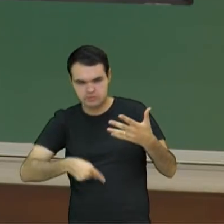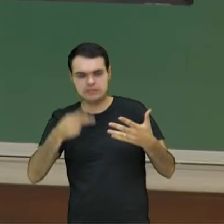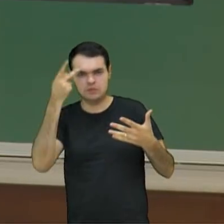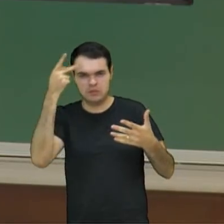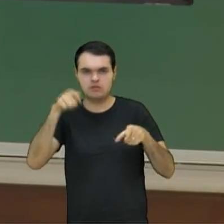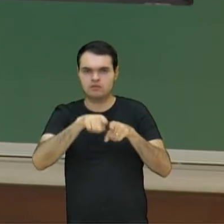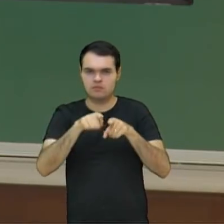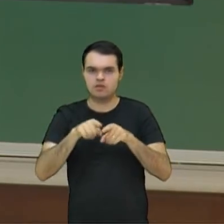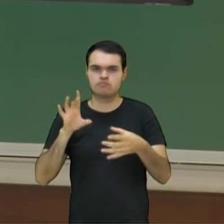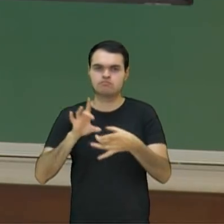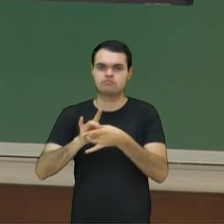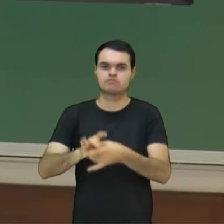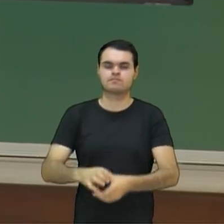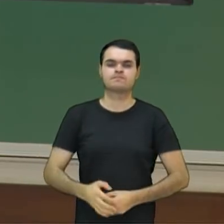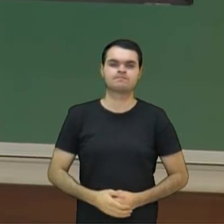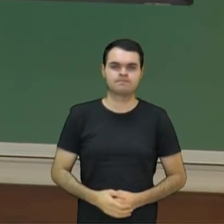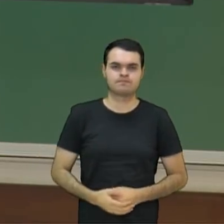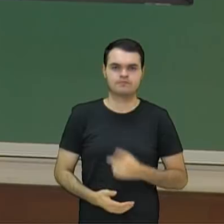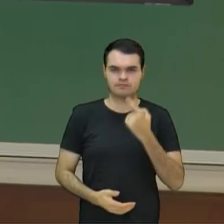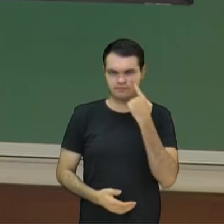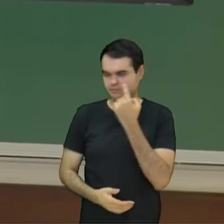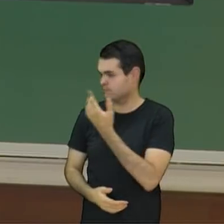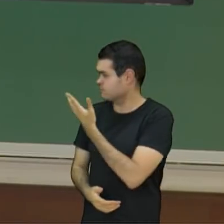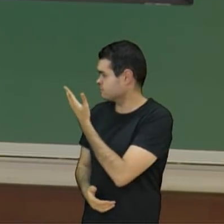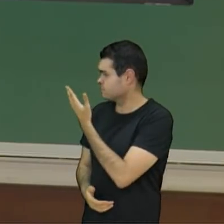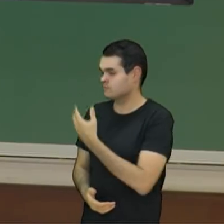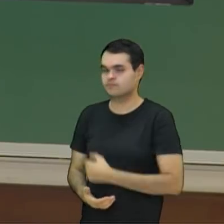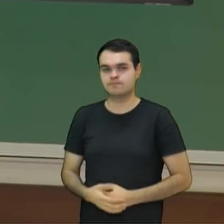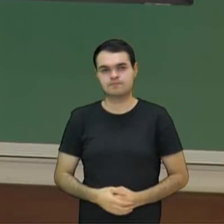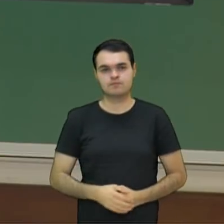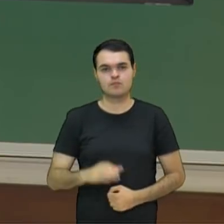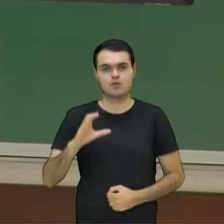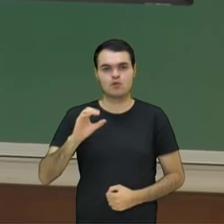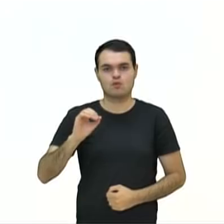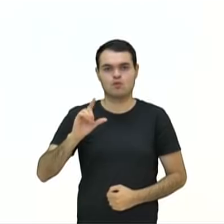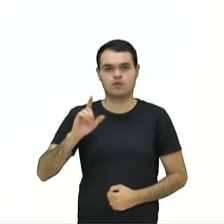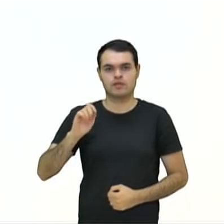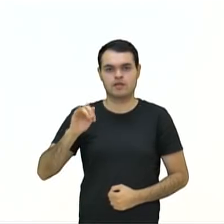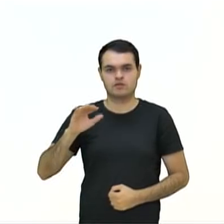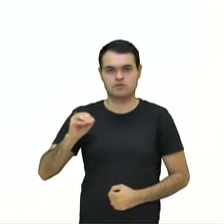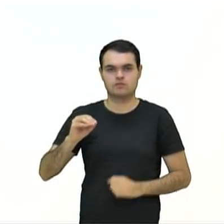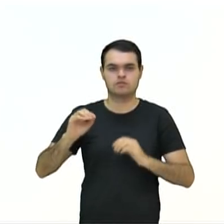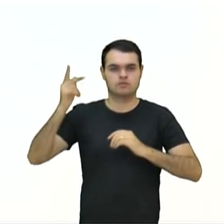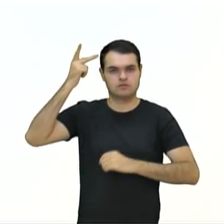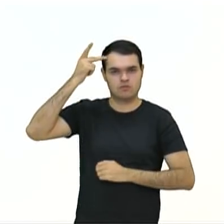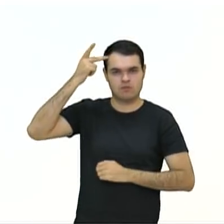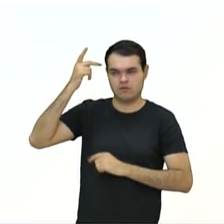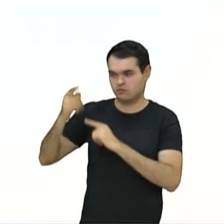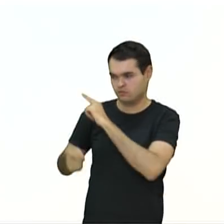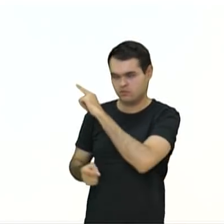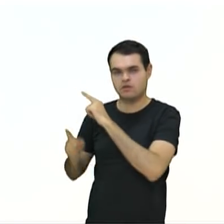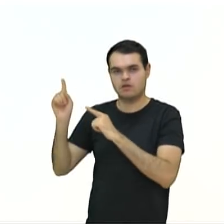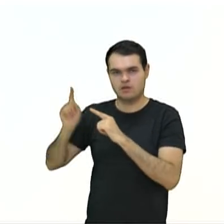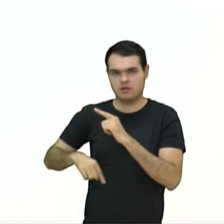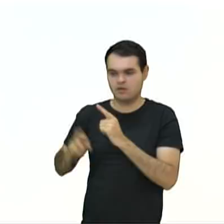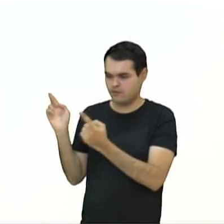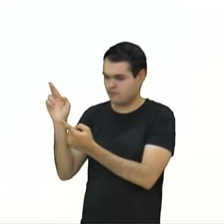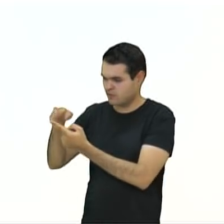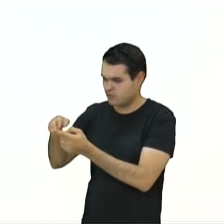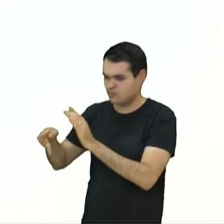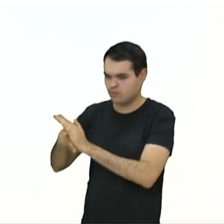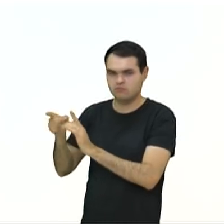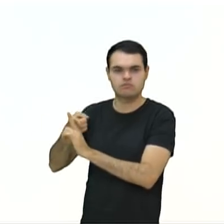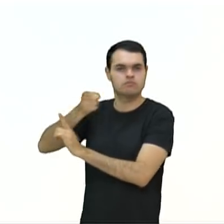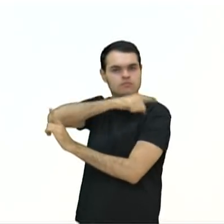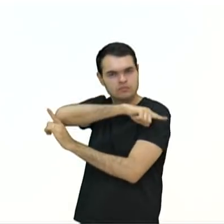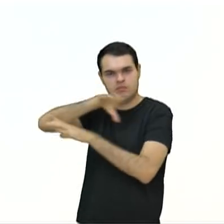né? Aí a imagem ali do Colégio de São Paulo, que é essa referência com o processo de ocupação,